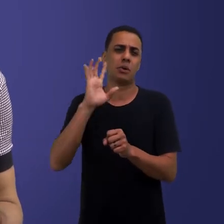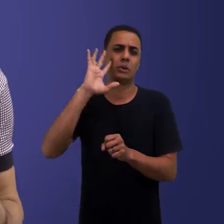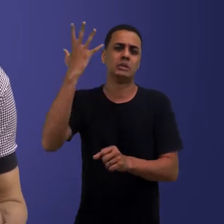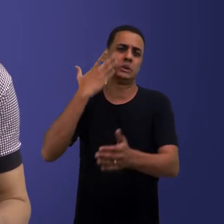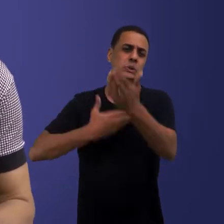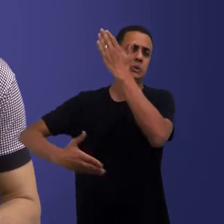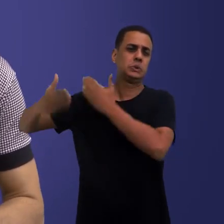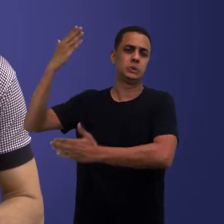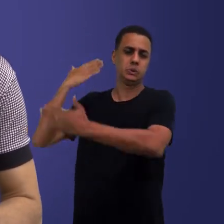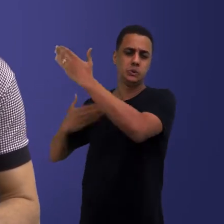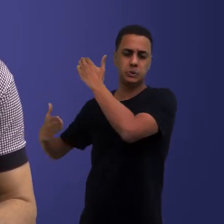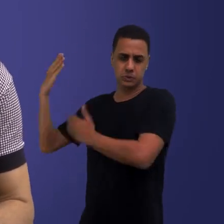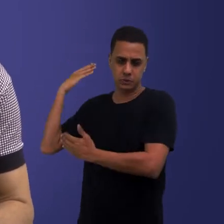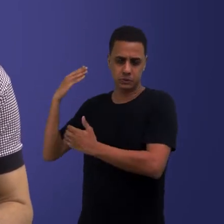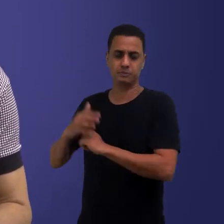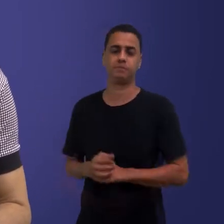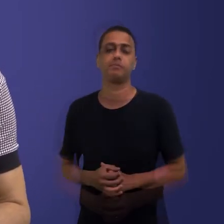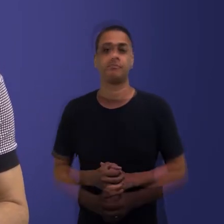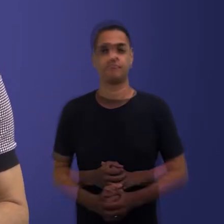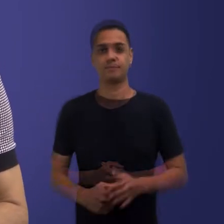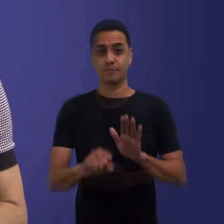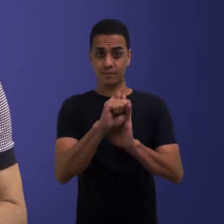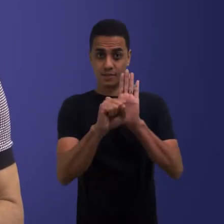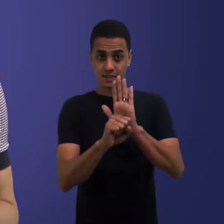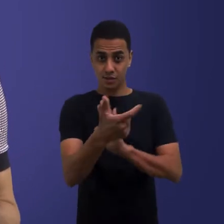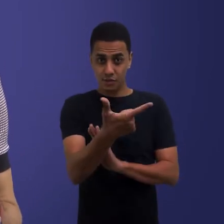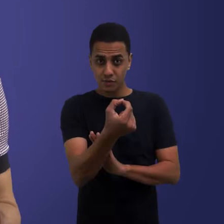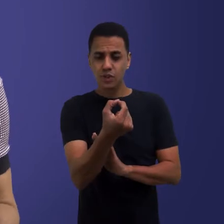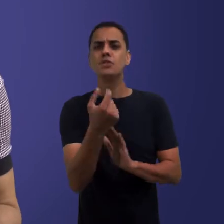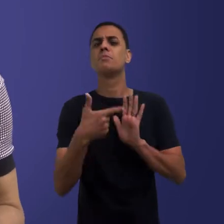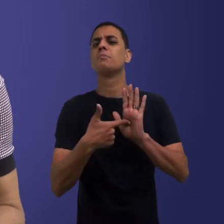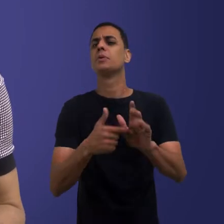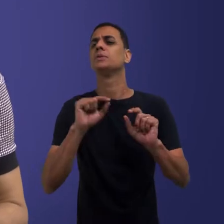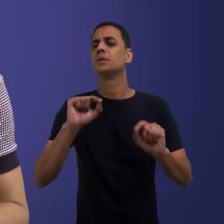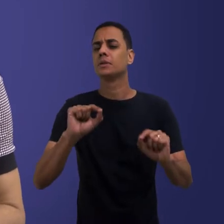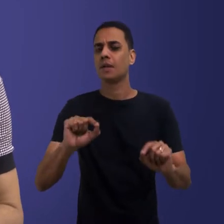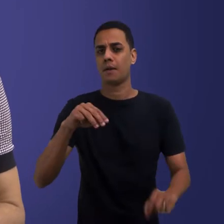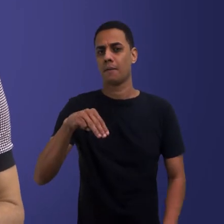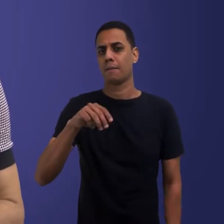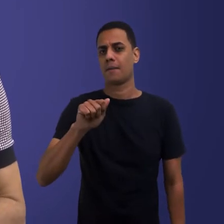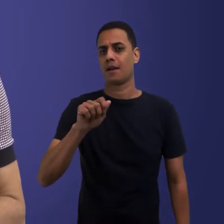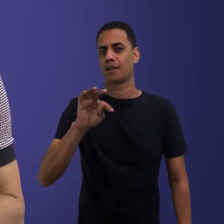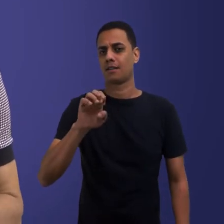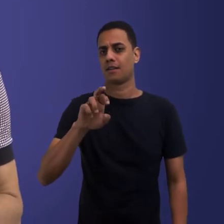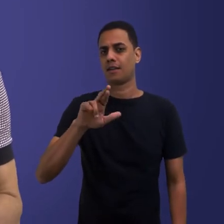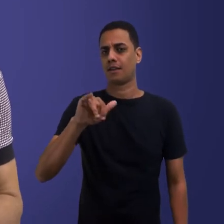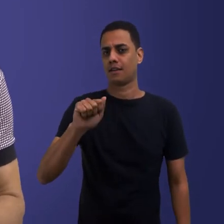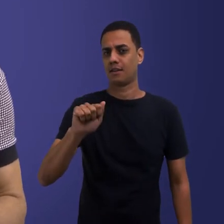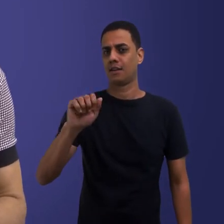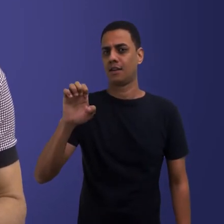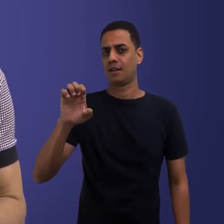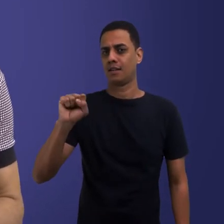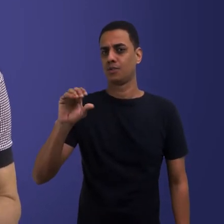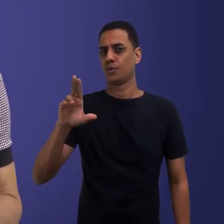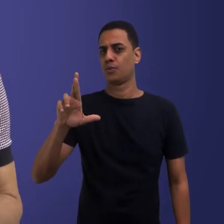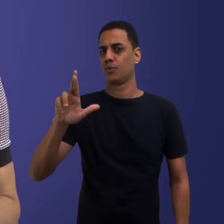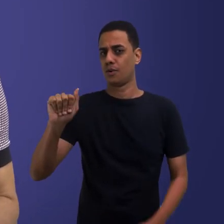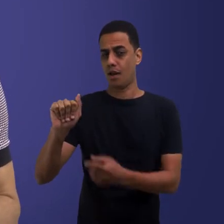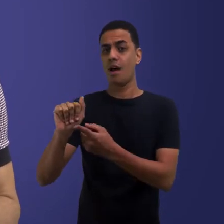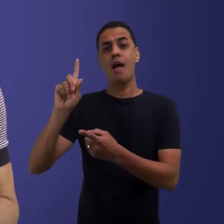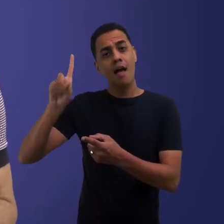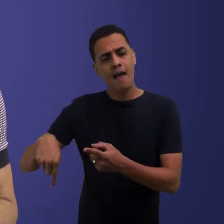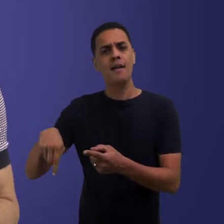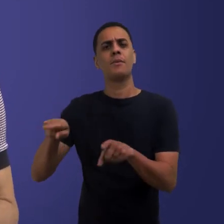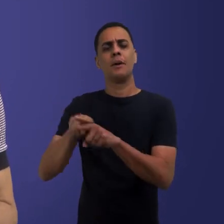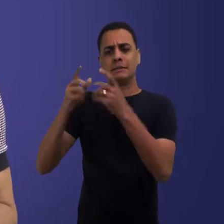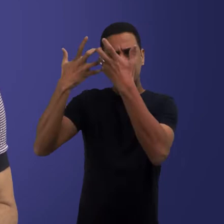que aconteceu há 13,8 bilhões de anos. É no século XX que surge também a ideia de matéria escura, um dos